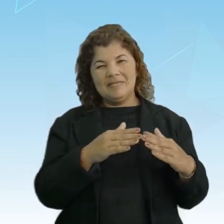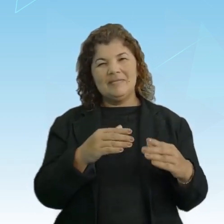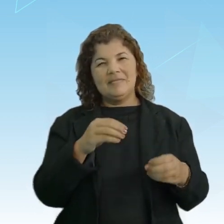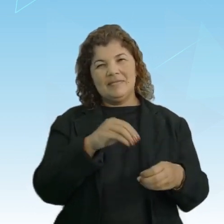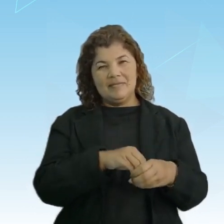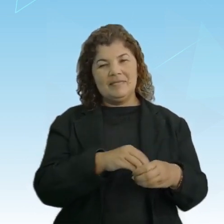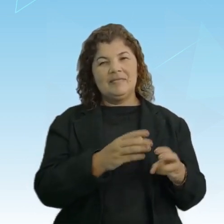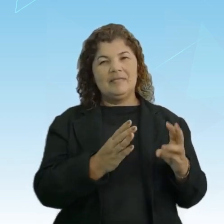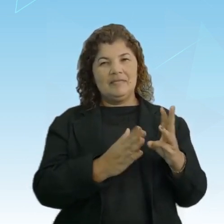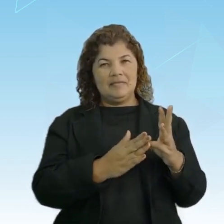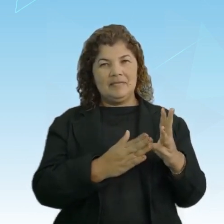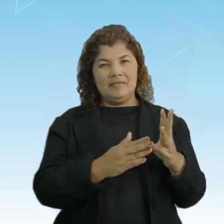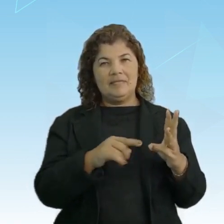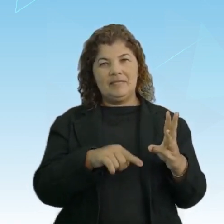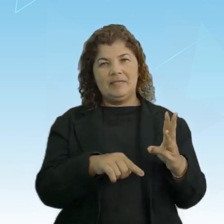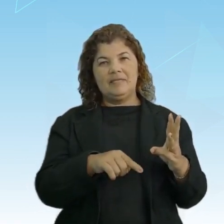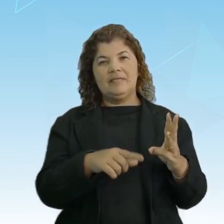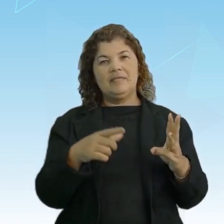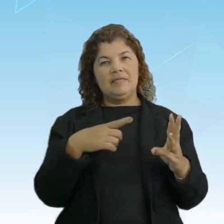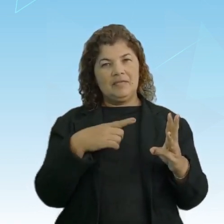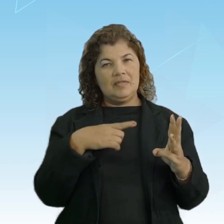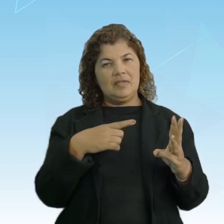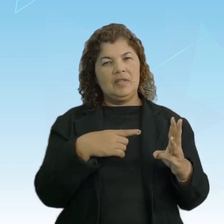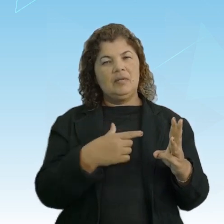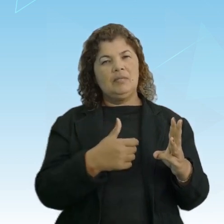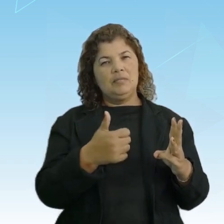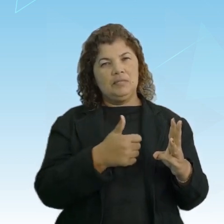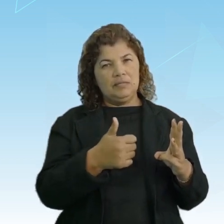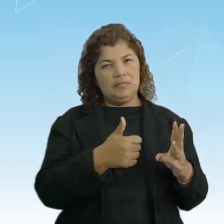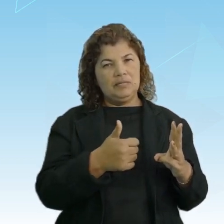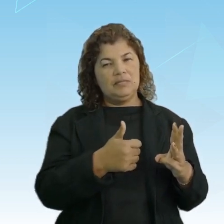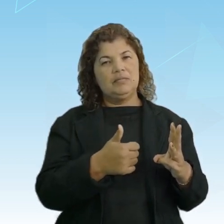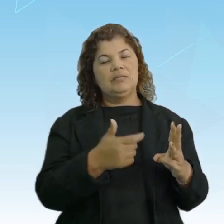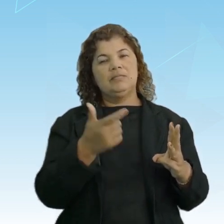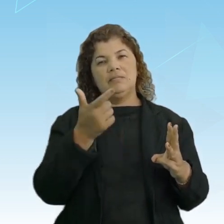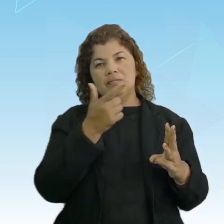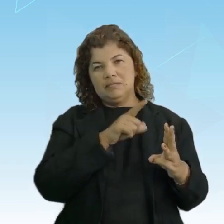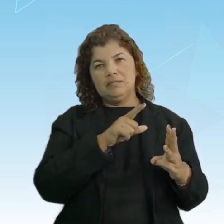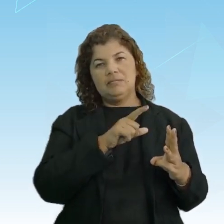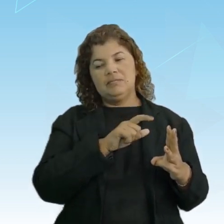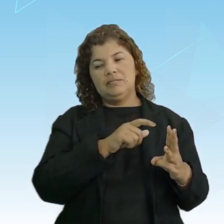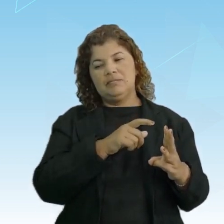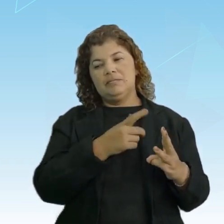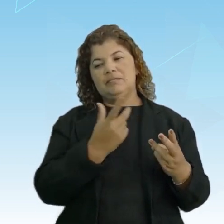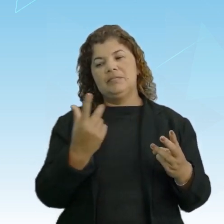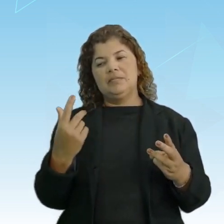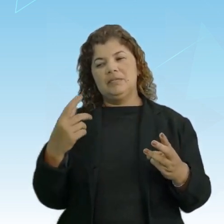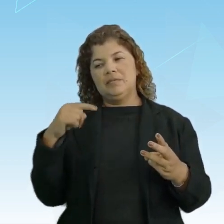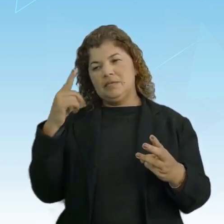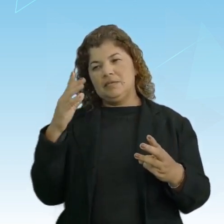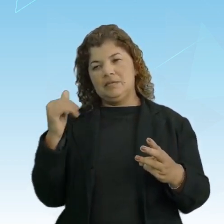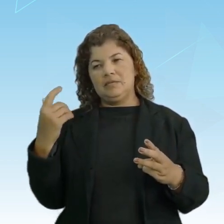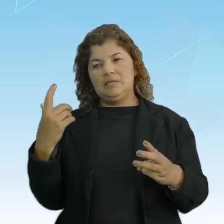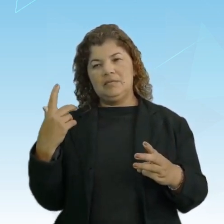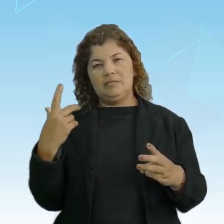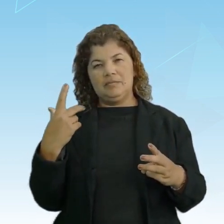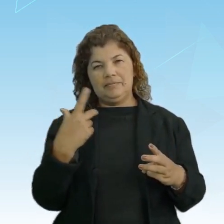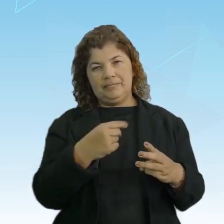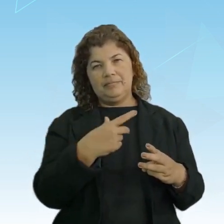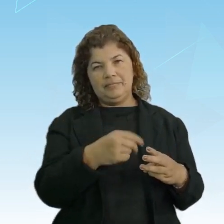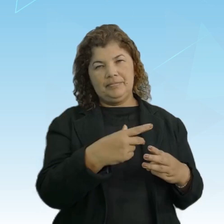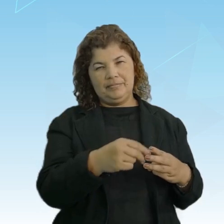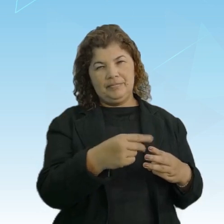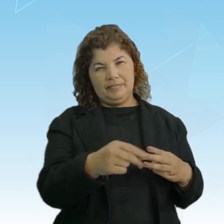e dotados pelo seu Criador, como se diz, os espanhóis se arremessaram no mesmo